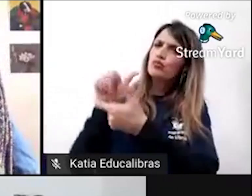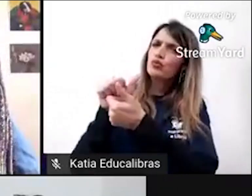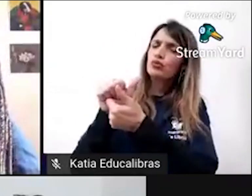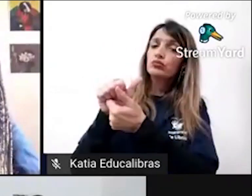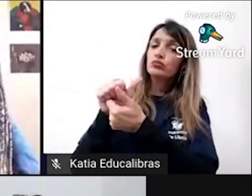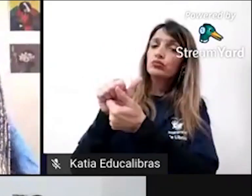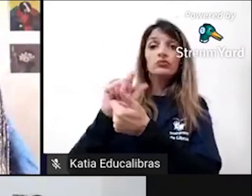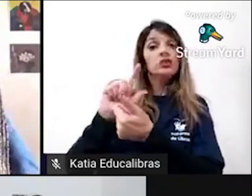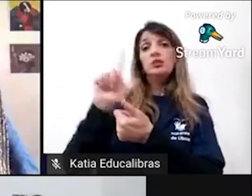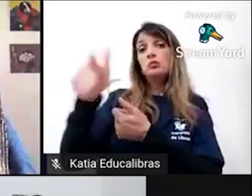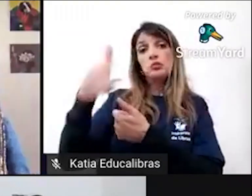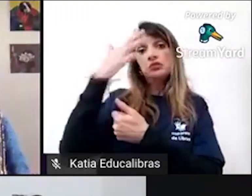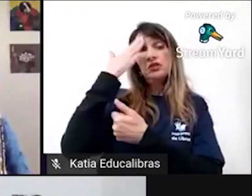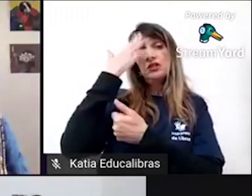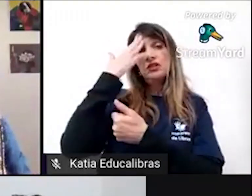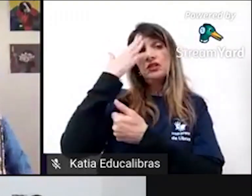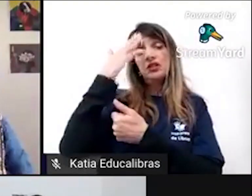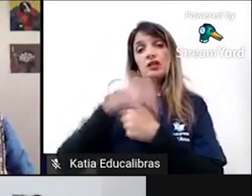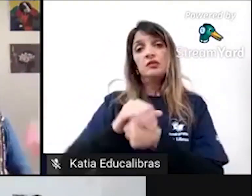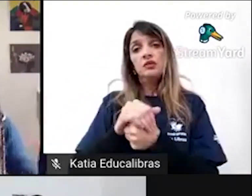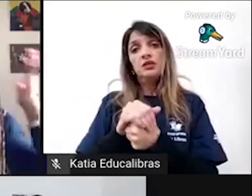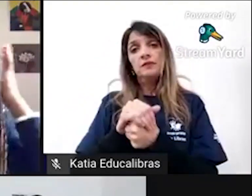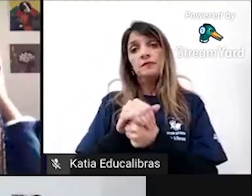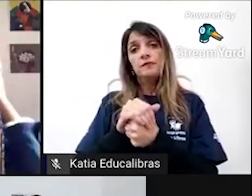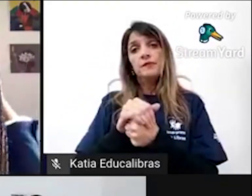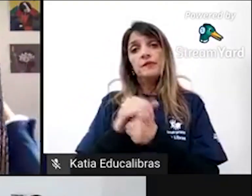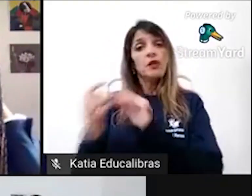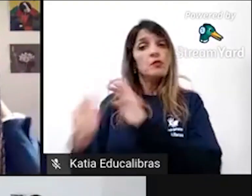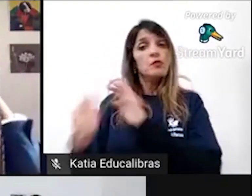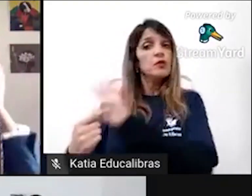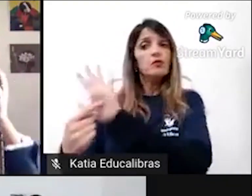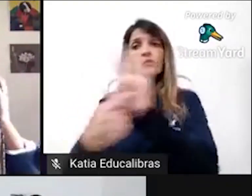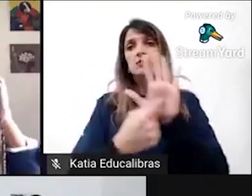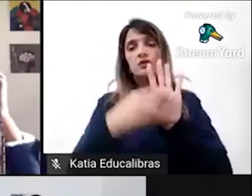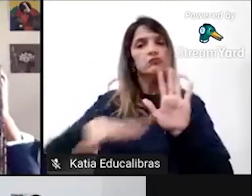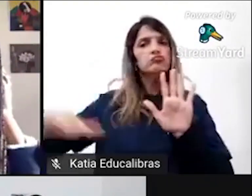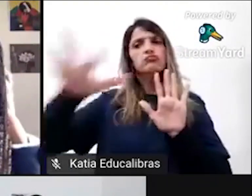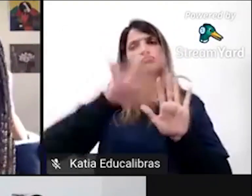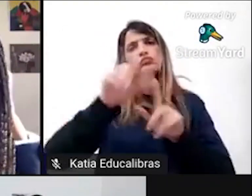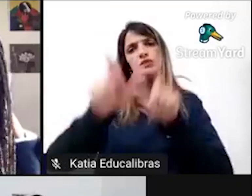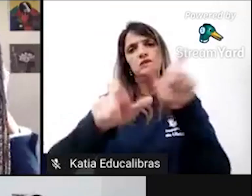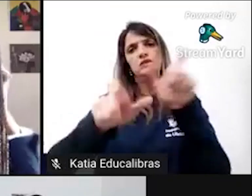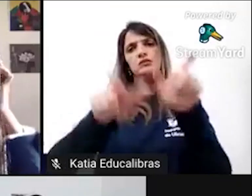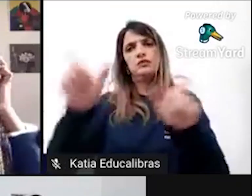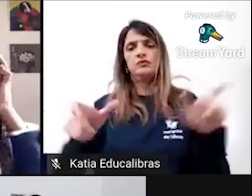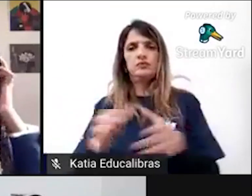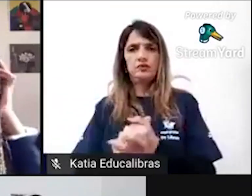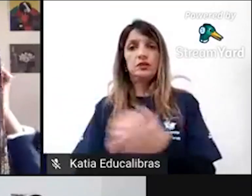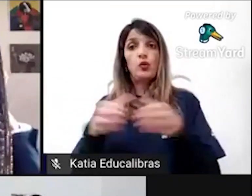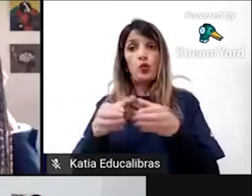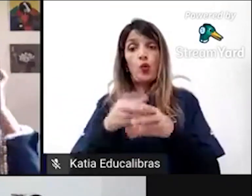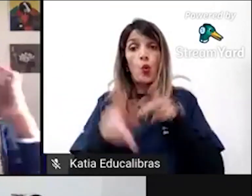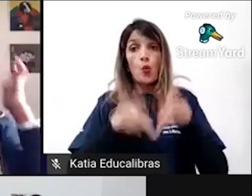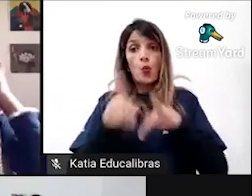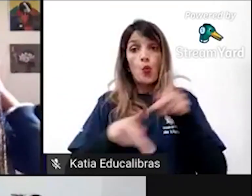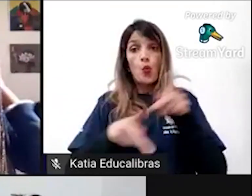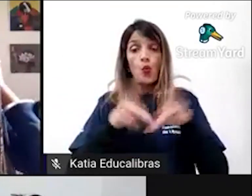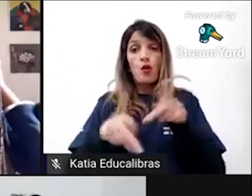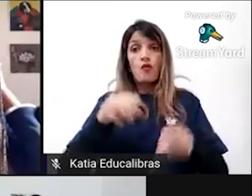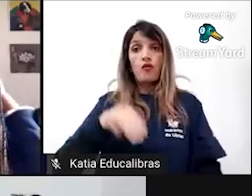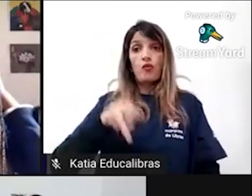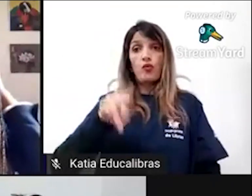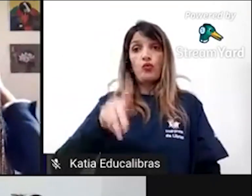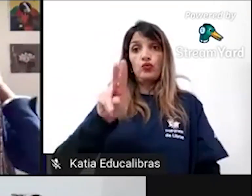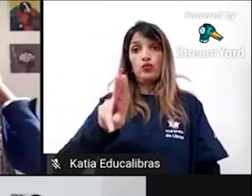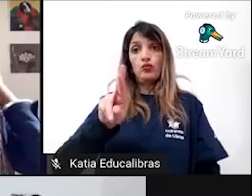ser um pouco tradutor disso tudo para as pessoas. Então, o povo Munduruku, ele está localizado